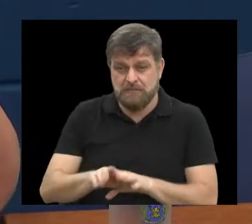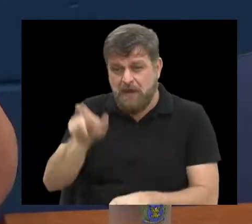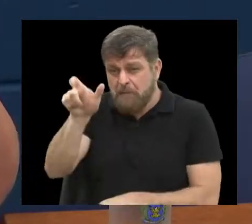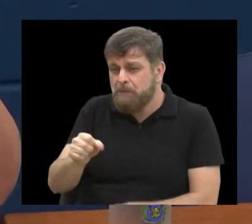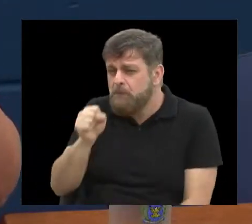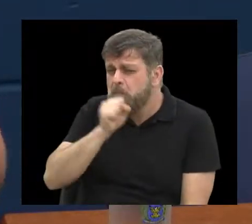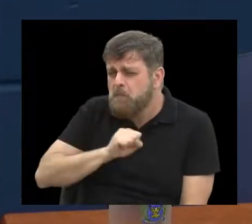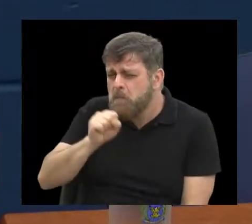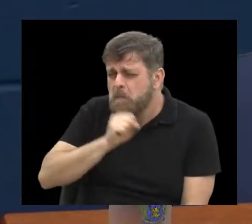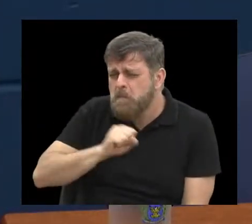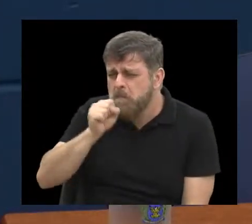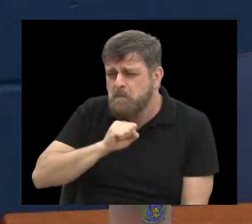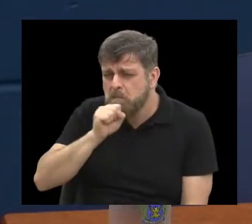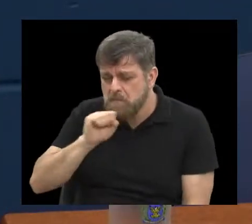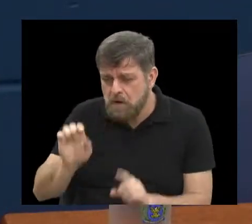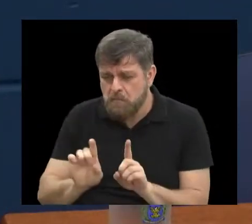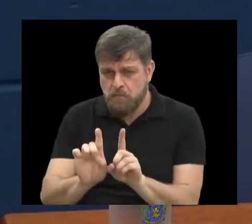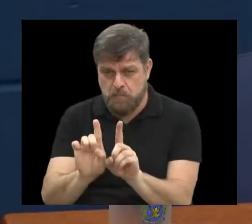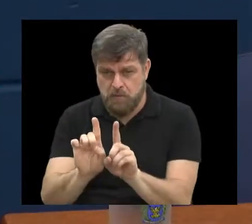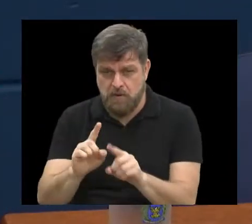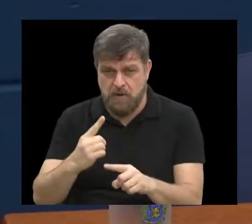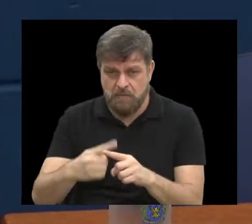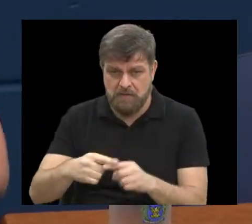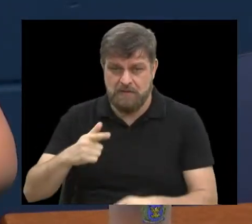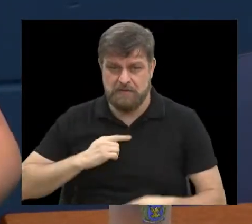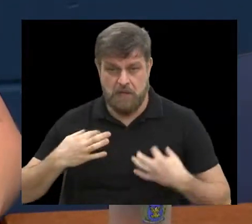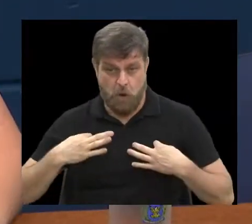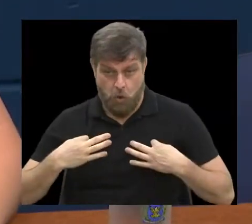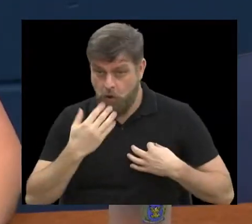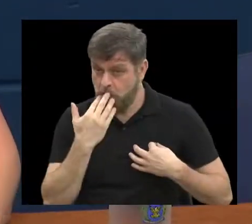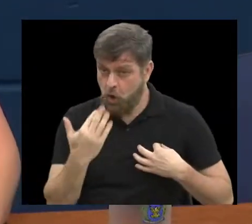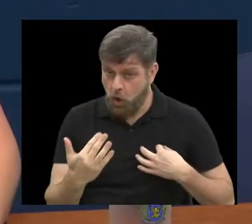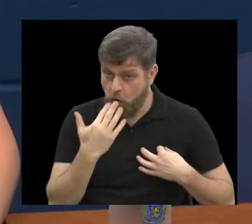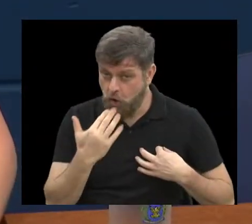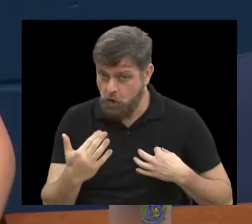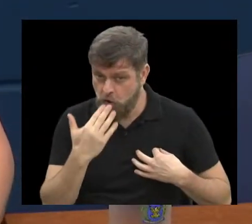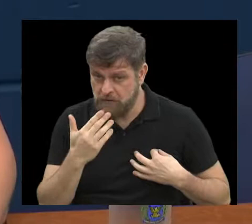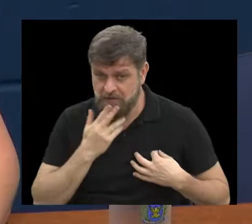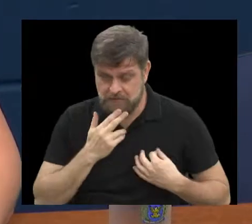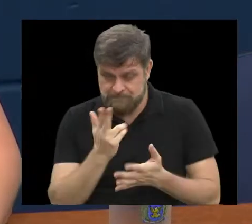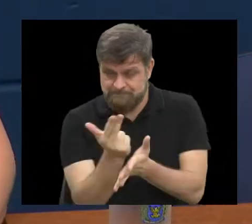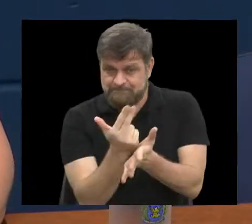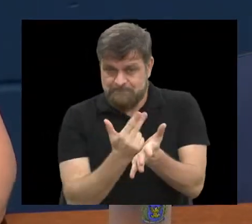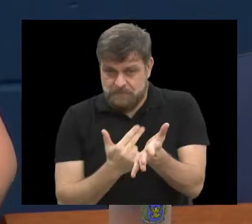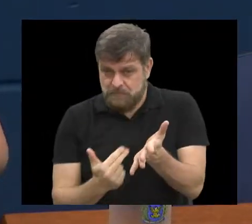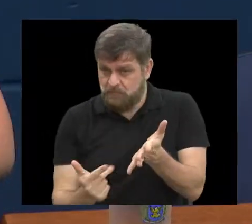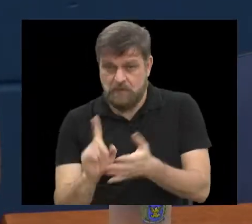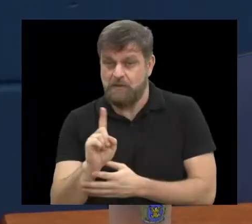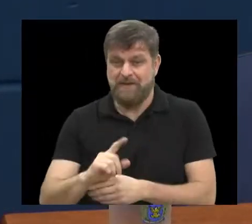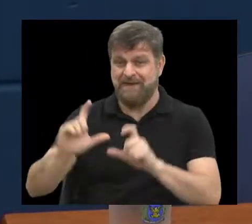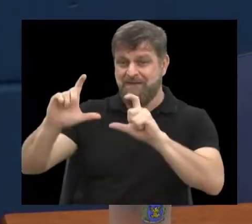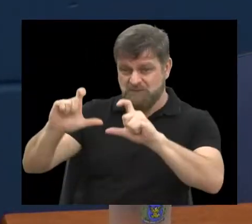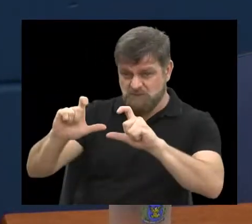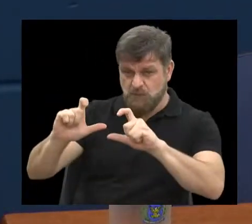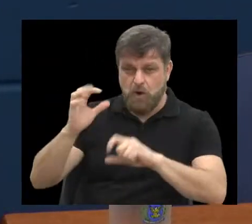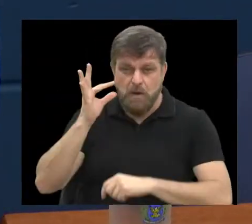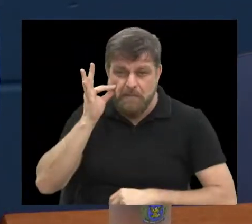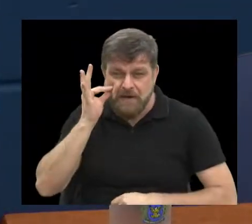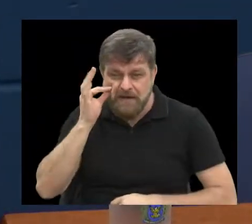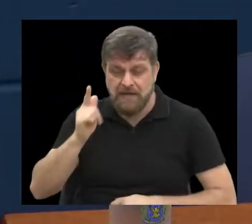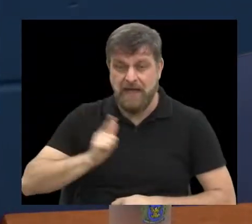idosa, porque vestidos com roupas coloridas, são desenhos, não são fotografias, tá